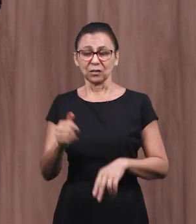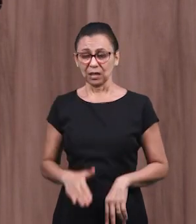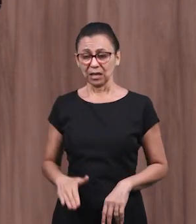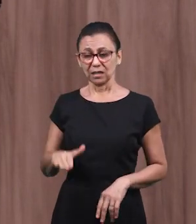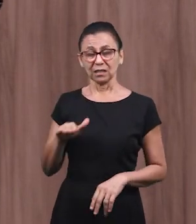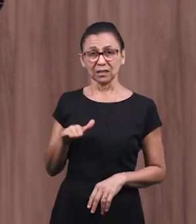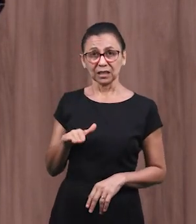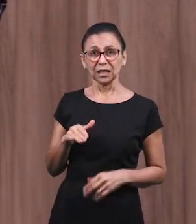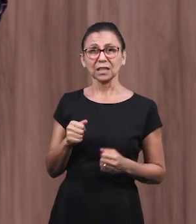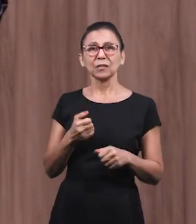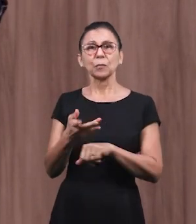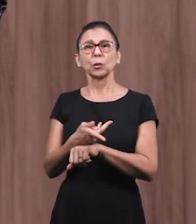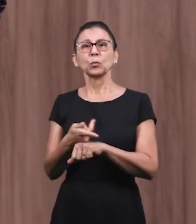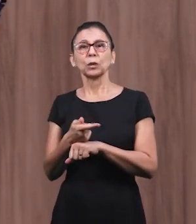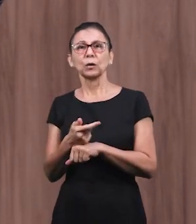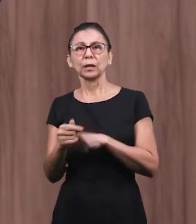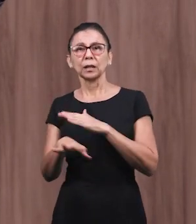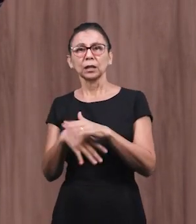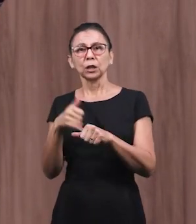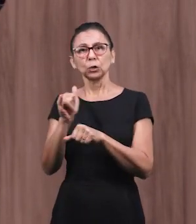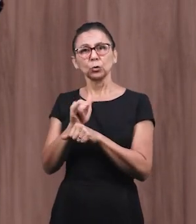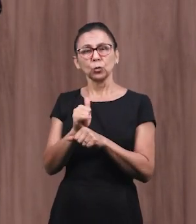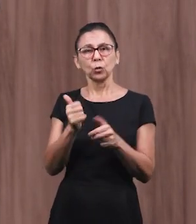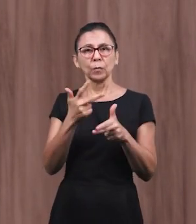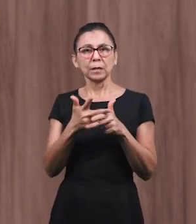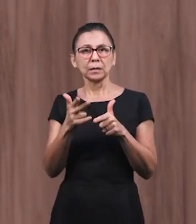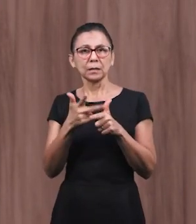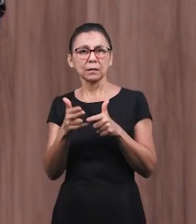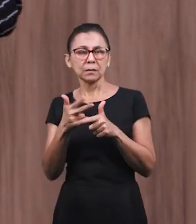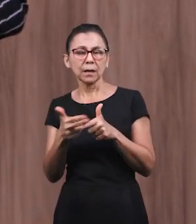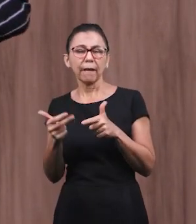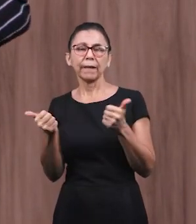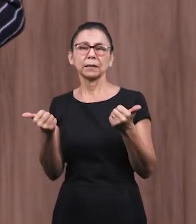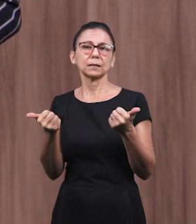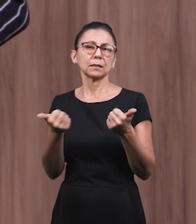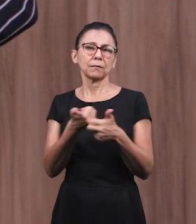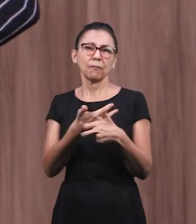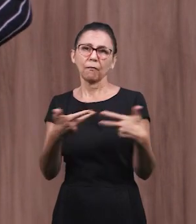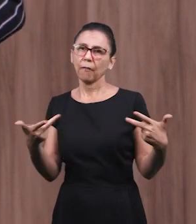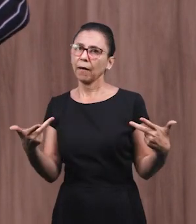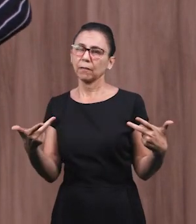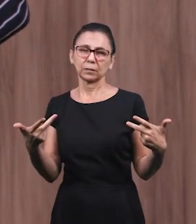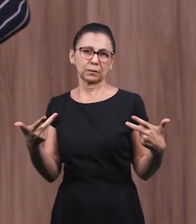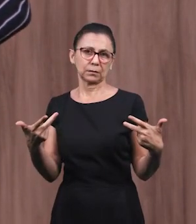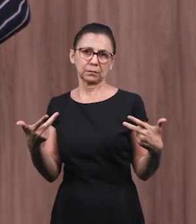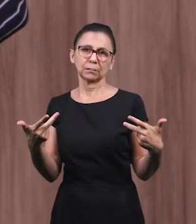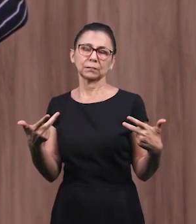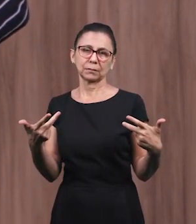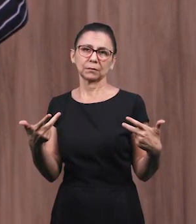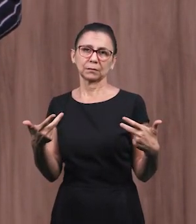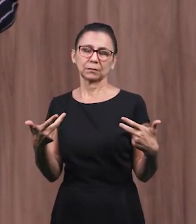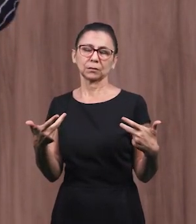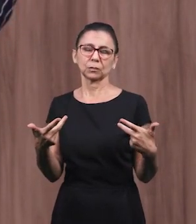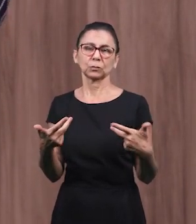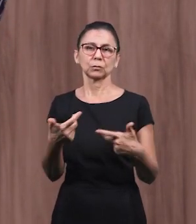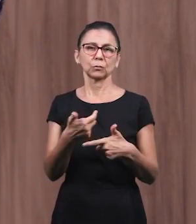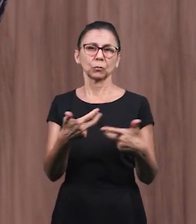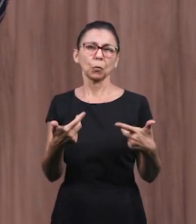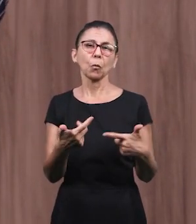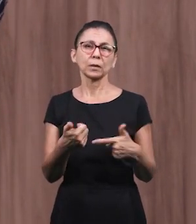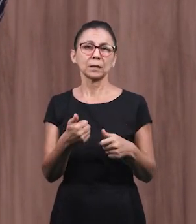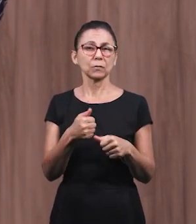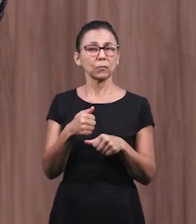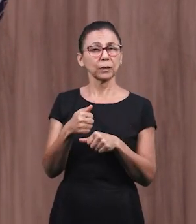as séries, os programas, que nem sempre valorizam uma aproximação com uma vida de fé. E perder